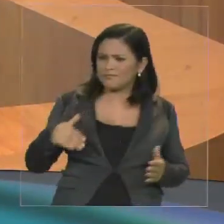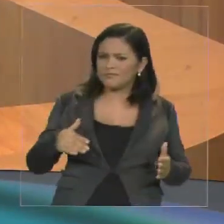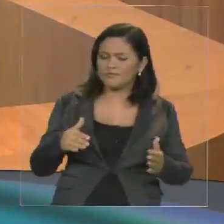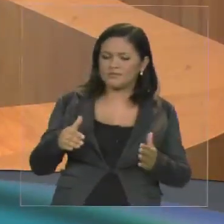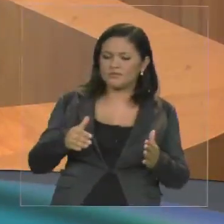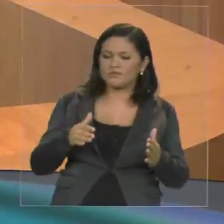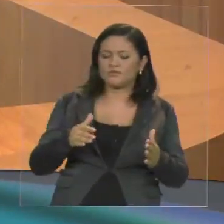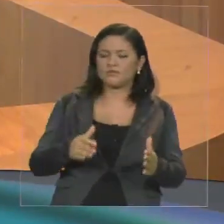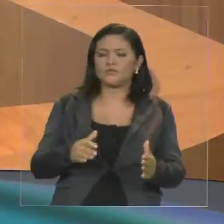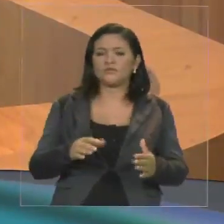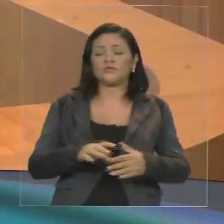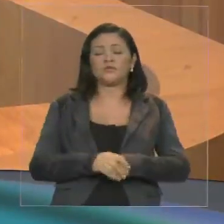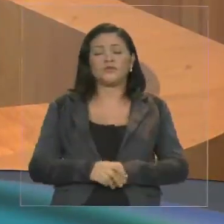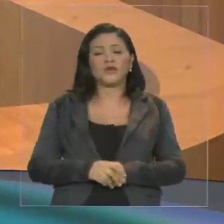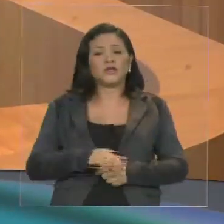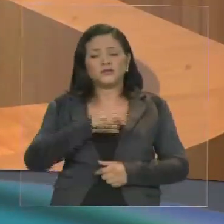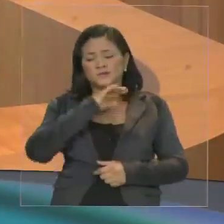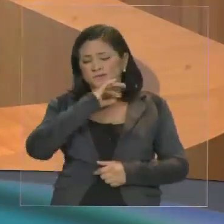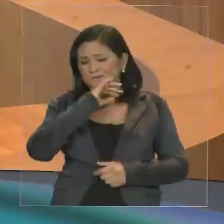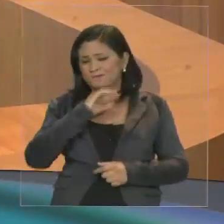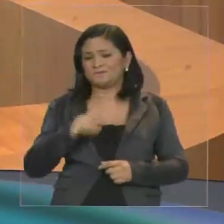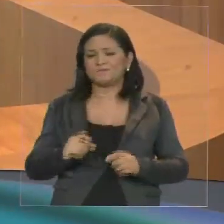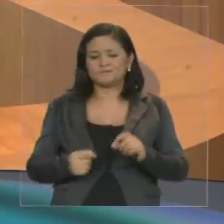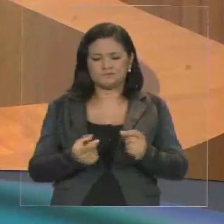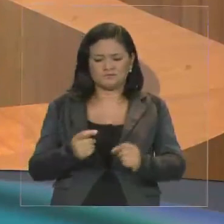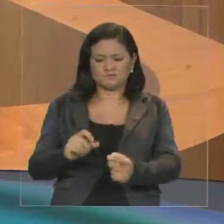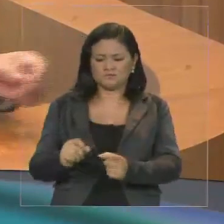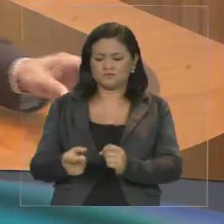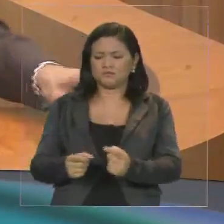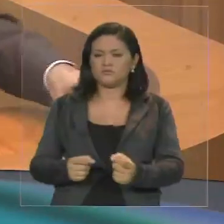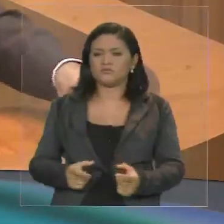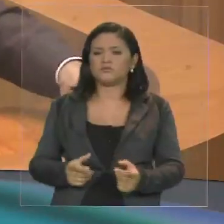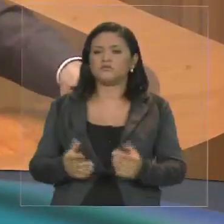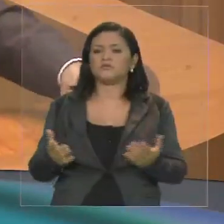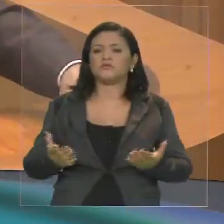destaco na manhã de hoje, no Jardim Tropical